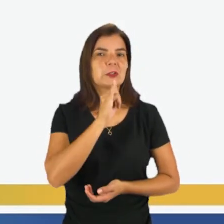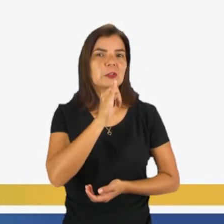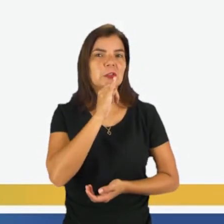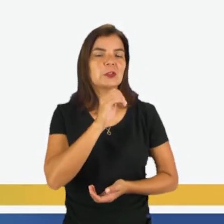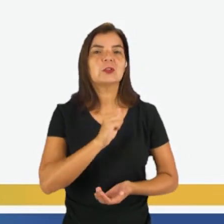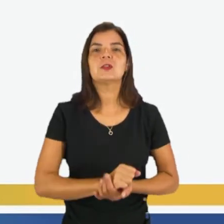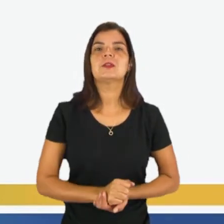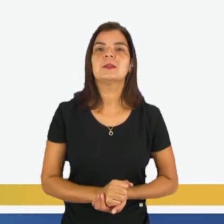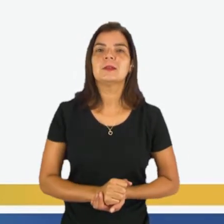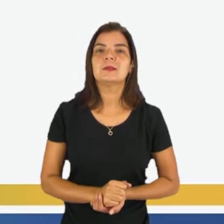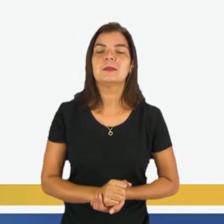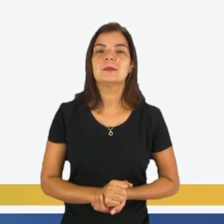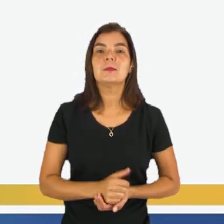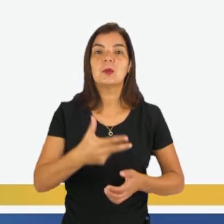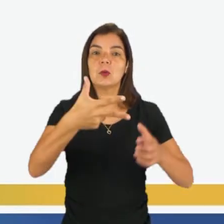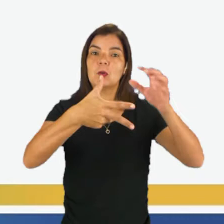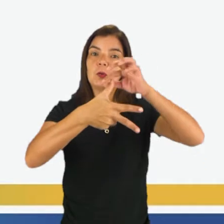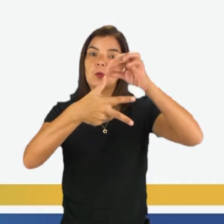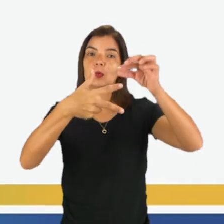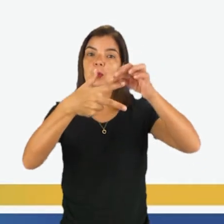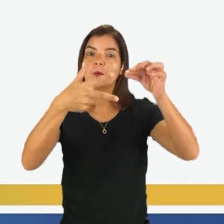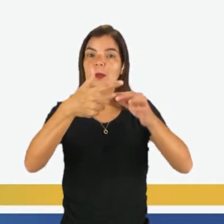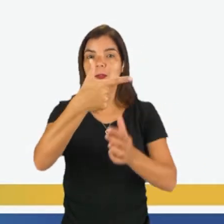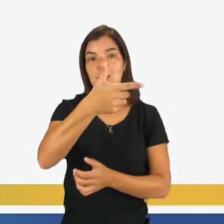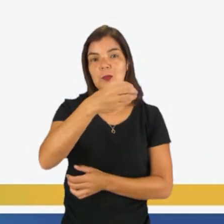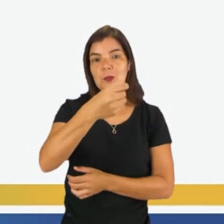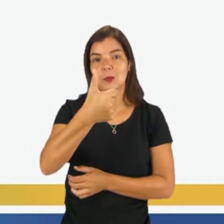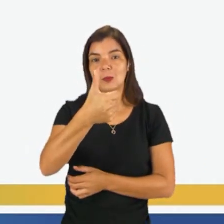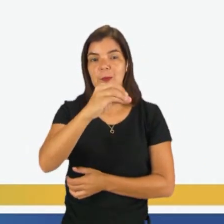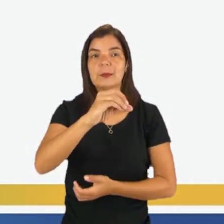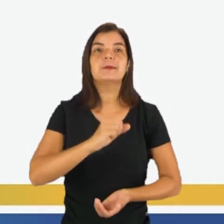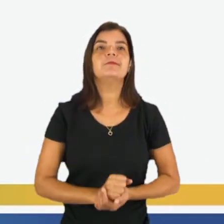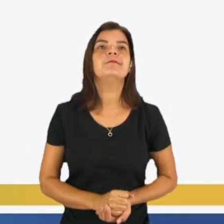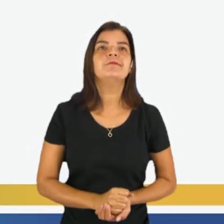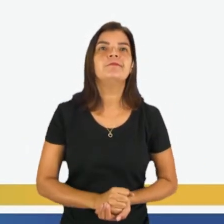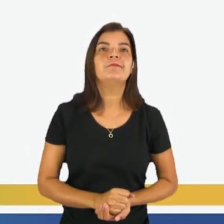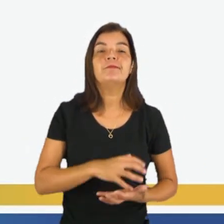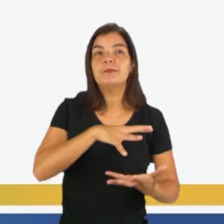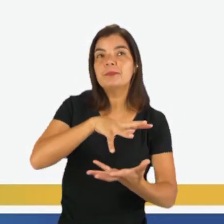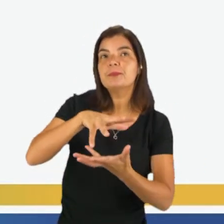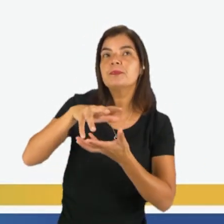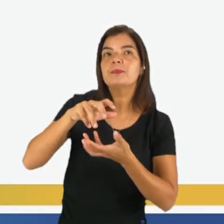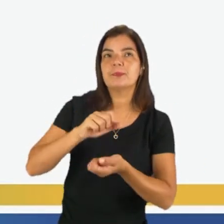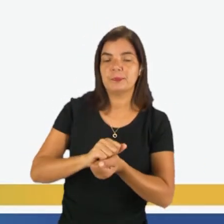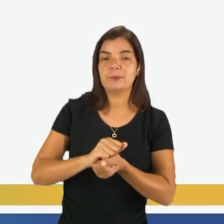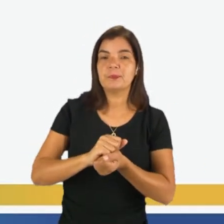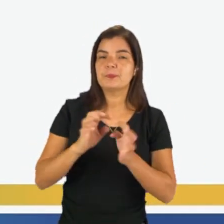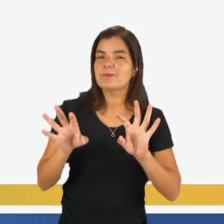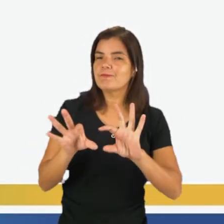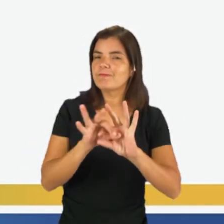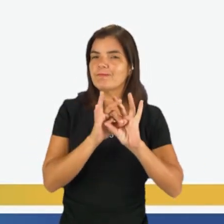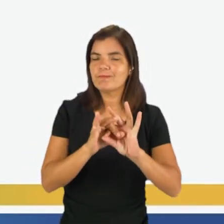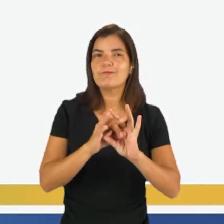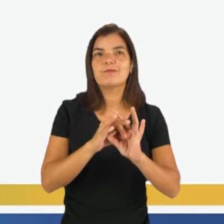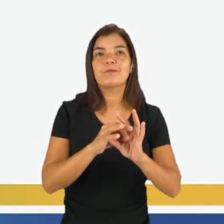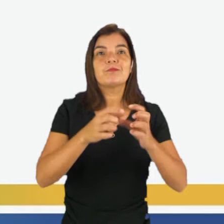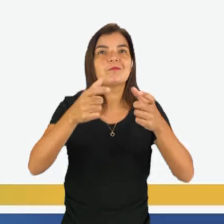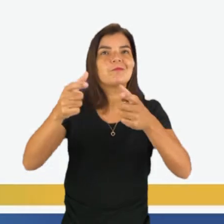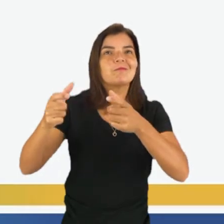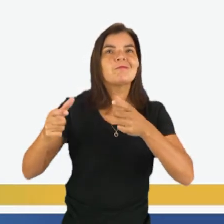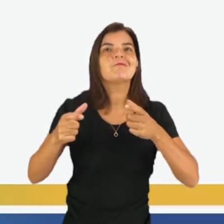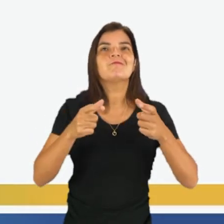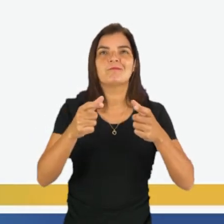exemplo retirado do Enem de 2010. A biosfera, que reúne todos os